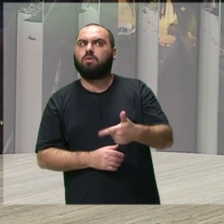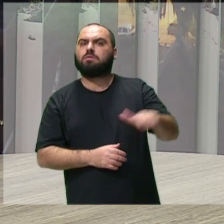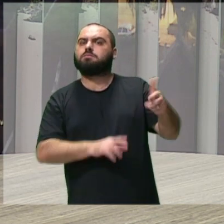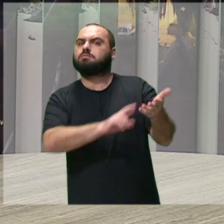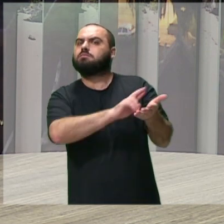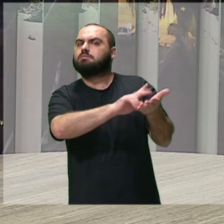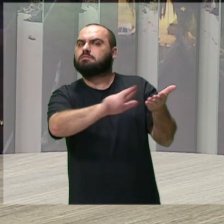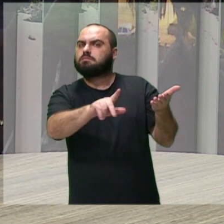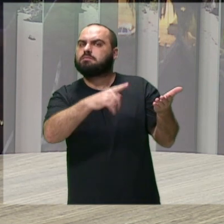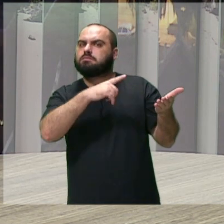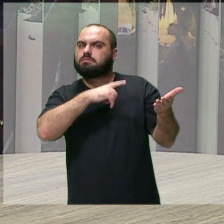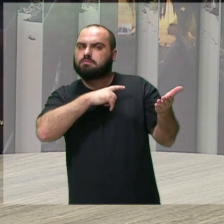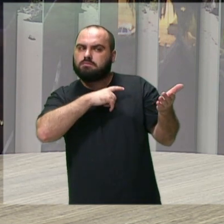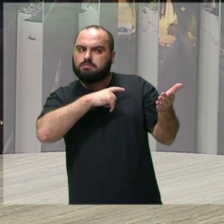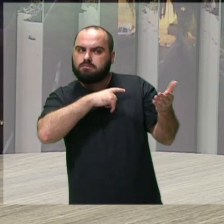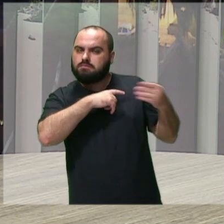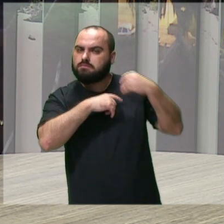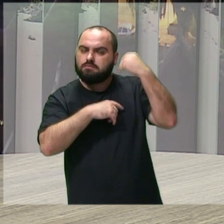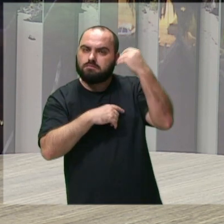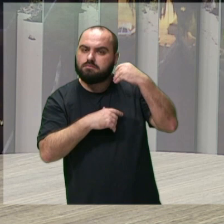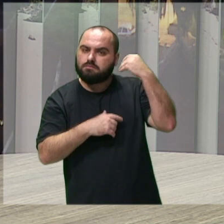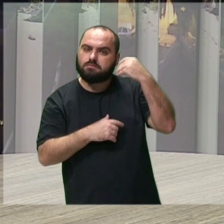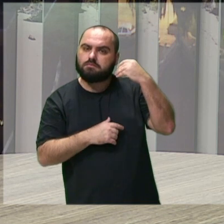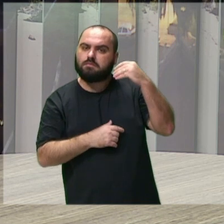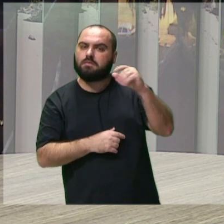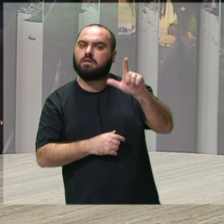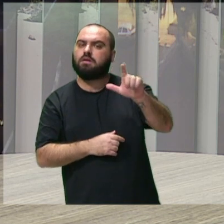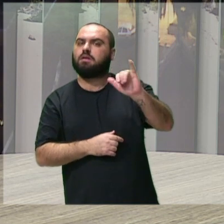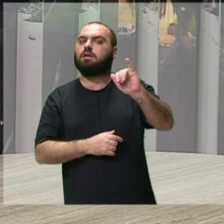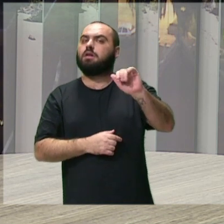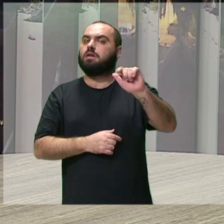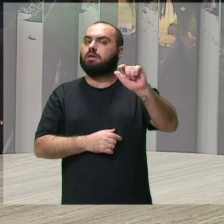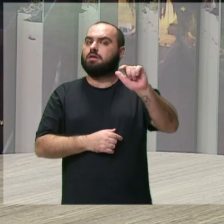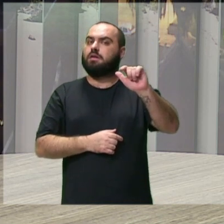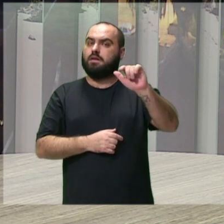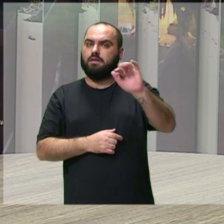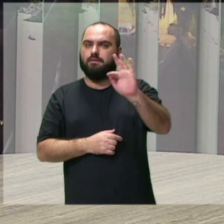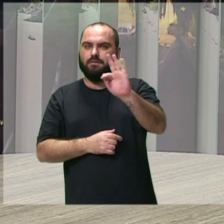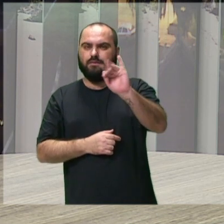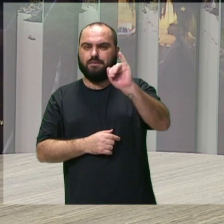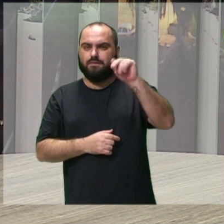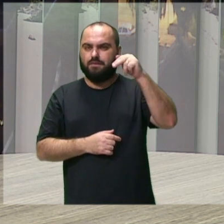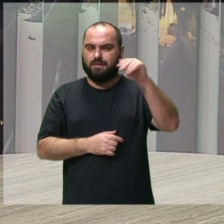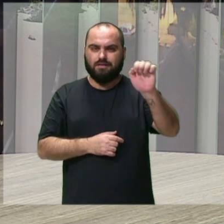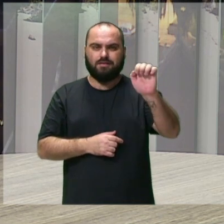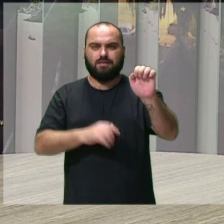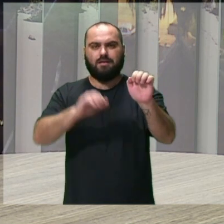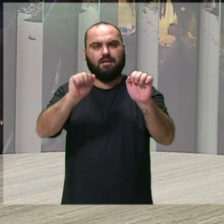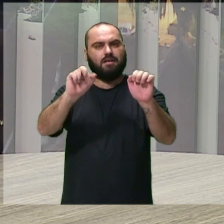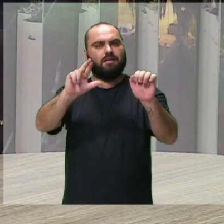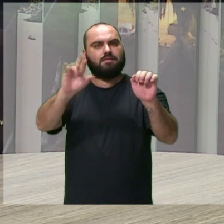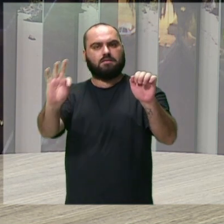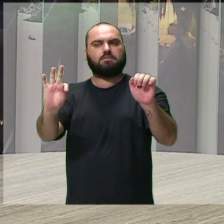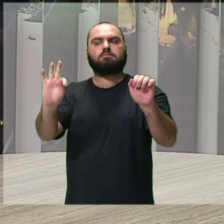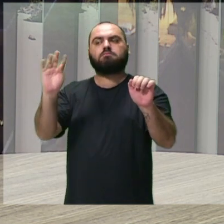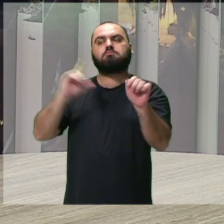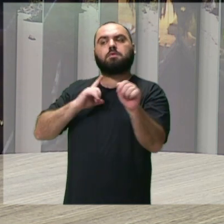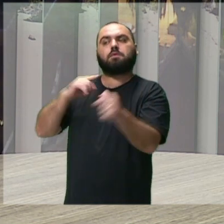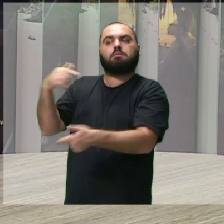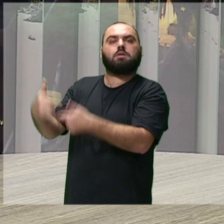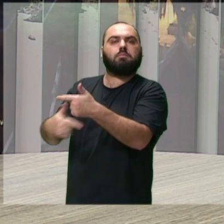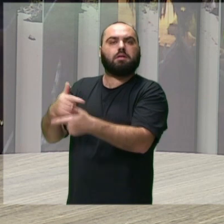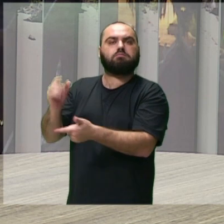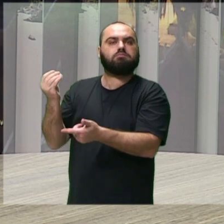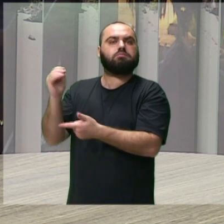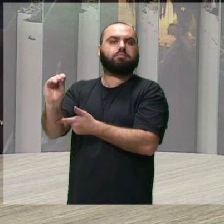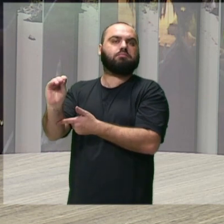alguns experimentos nessa área também, que é do Fine Art. O Fine Art, eu posso desenvolver uma obra, um trabalho, e através